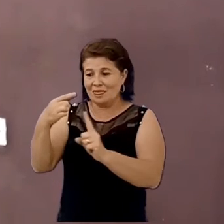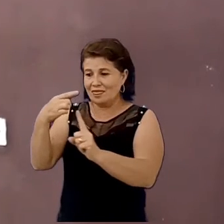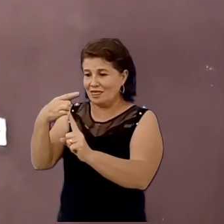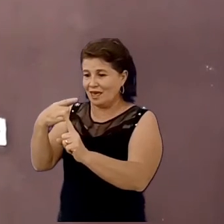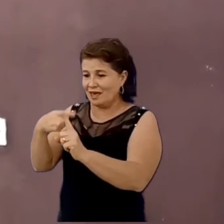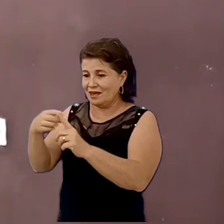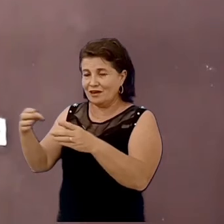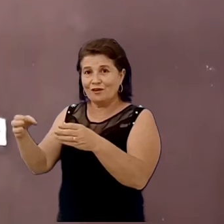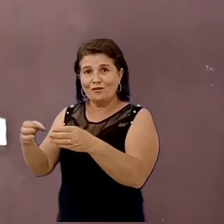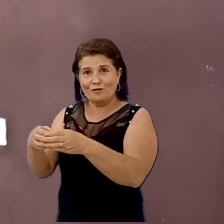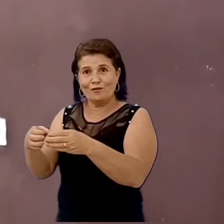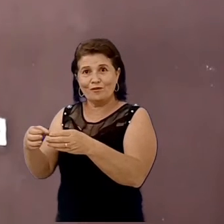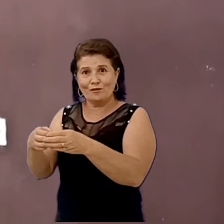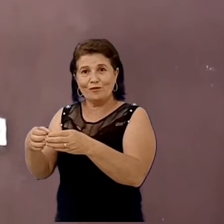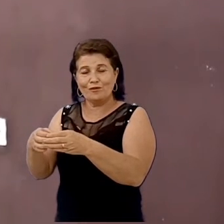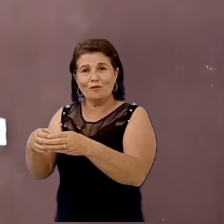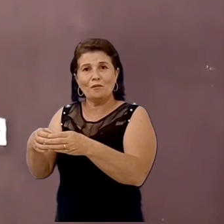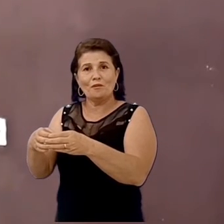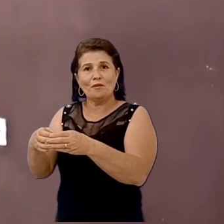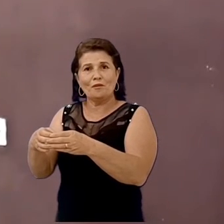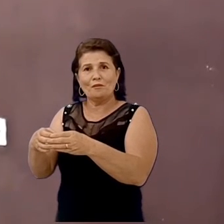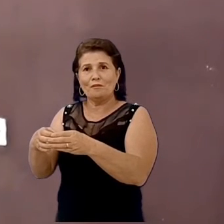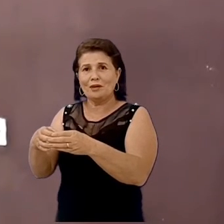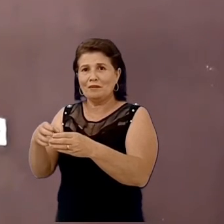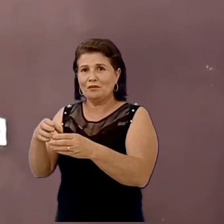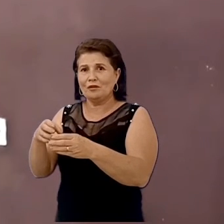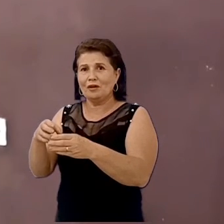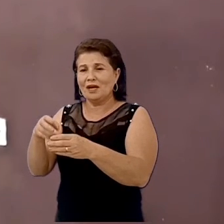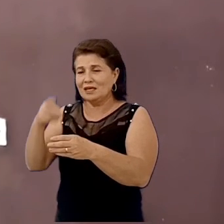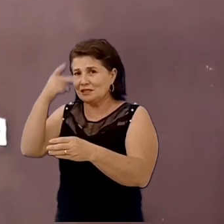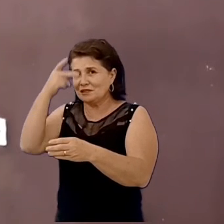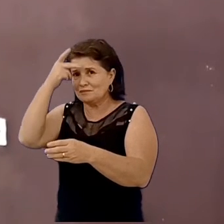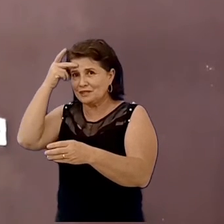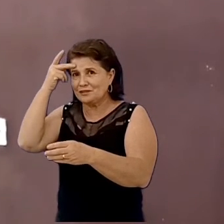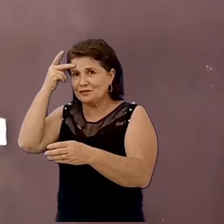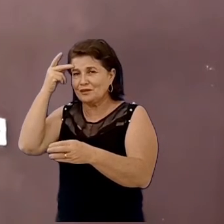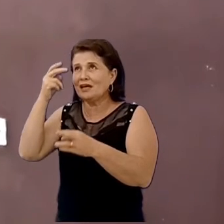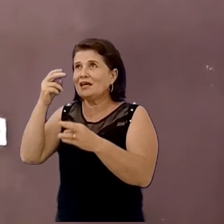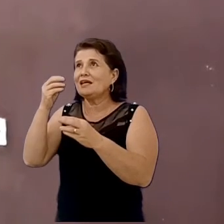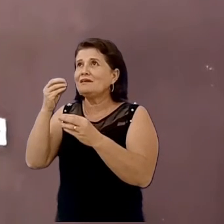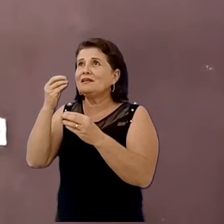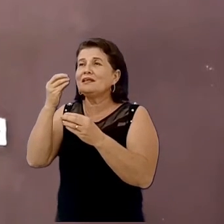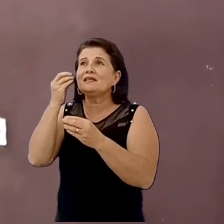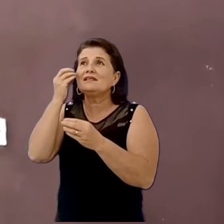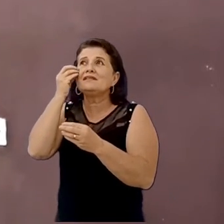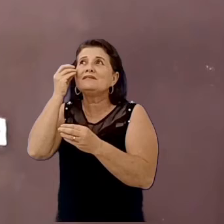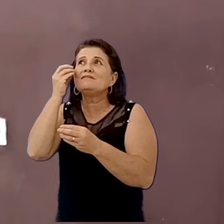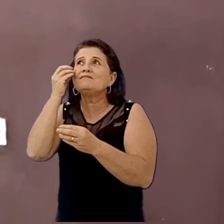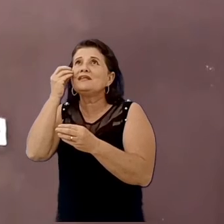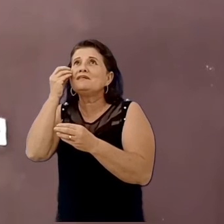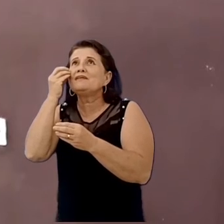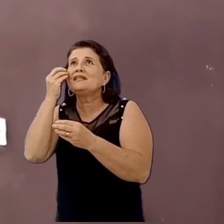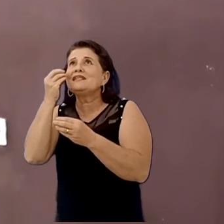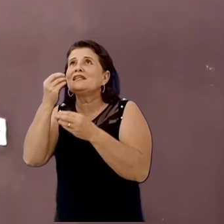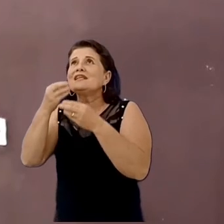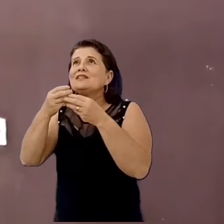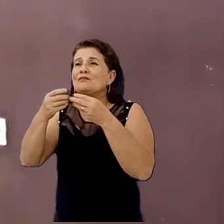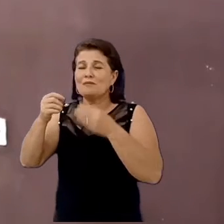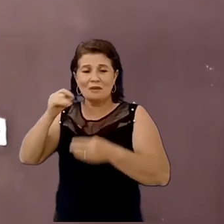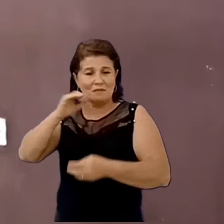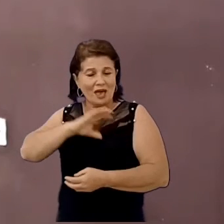Colossenses, mesmo o povo experimentando boas dádivas do Senhor, mesmo o povo